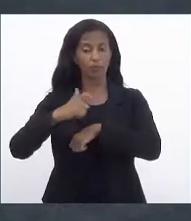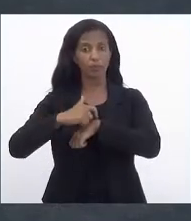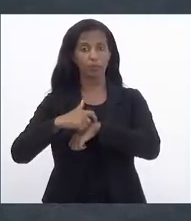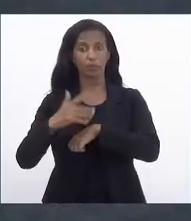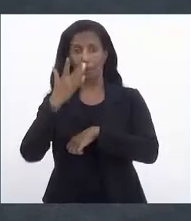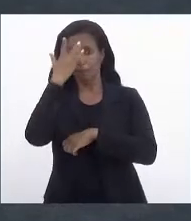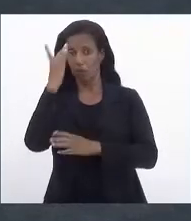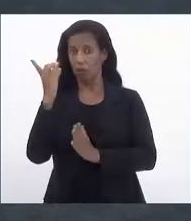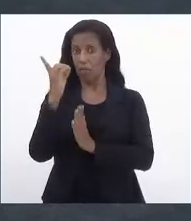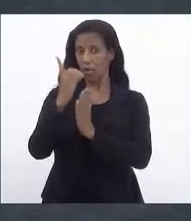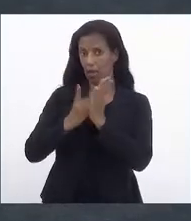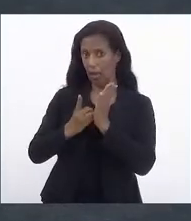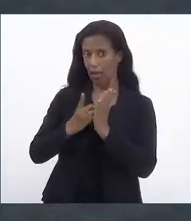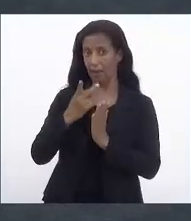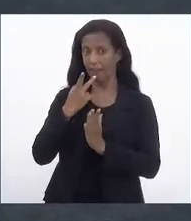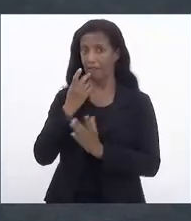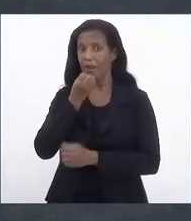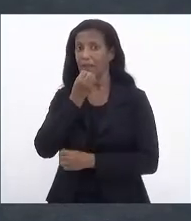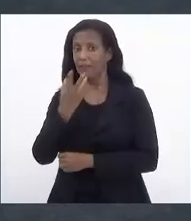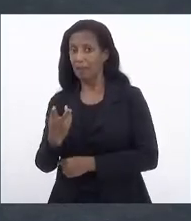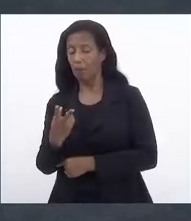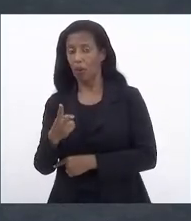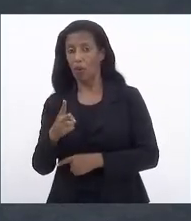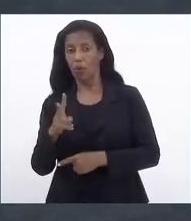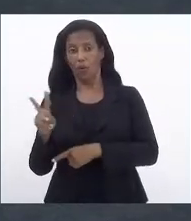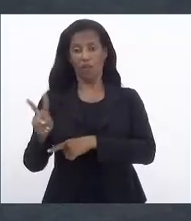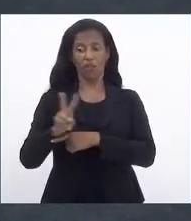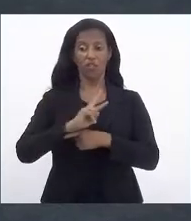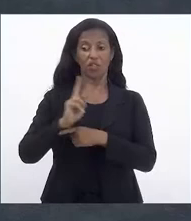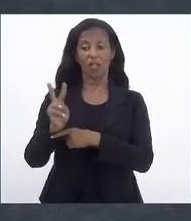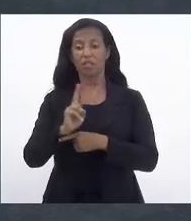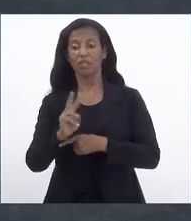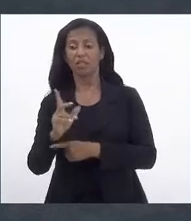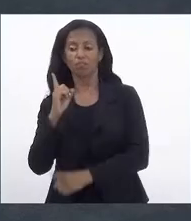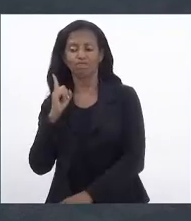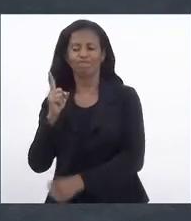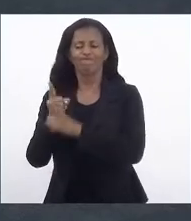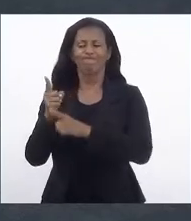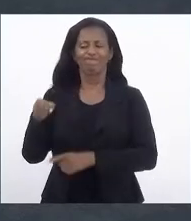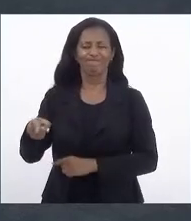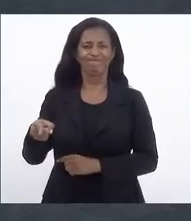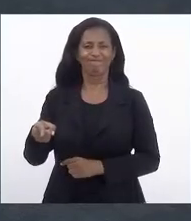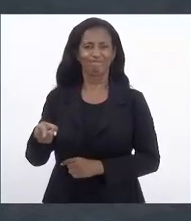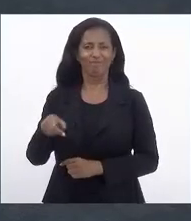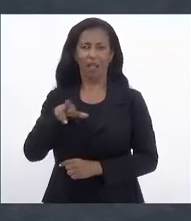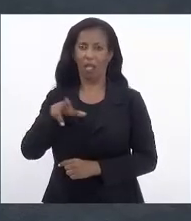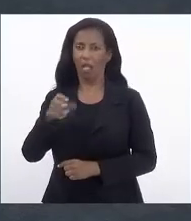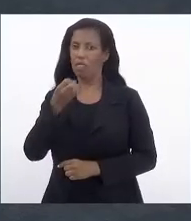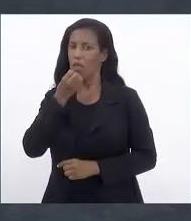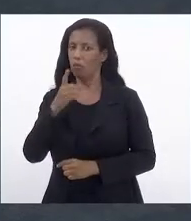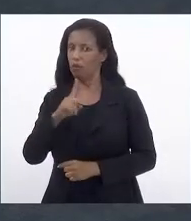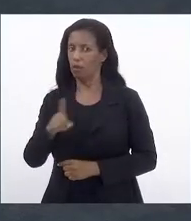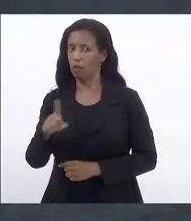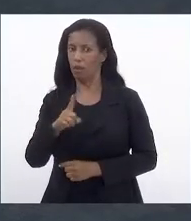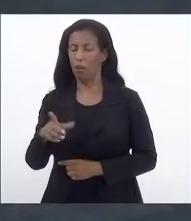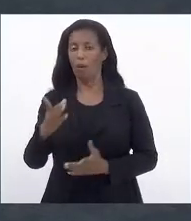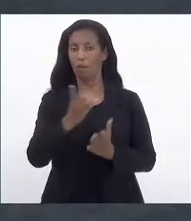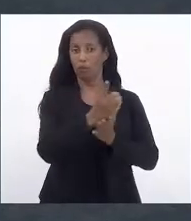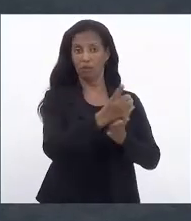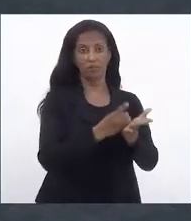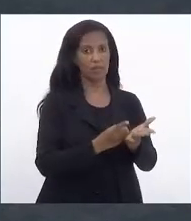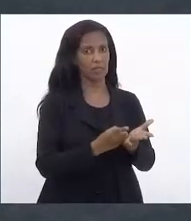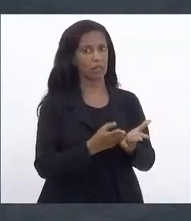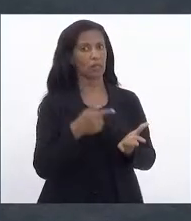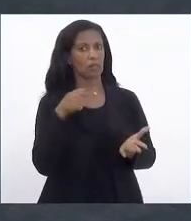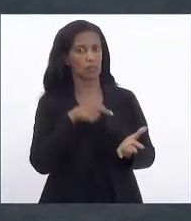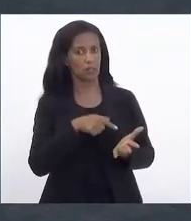declara que está bom e uma fiscalização na rua descobre que não está claro que essa pessoa que fez essa autodeclaração